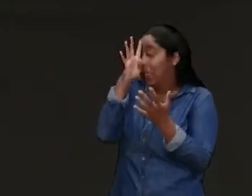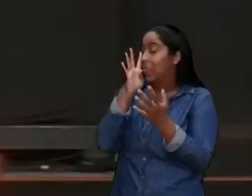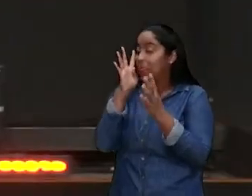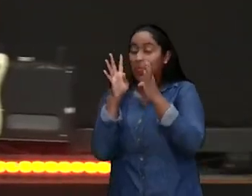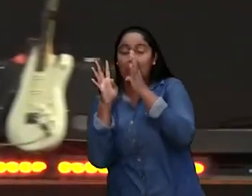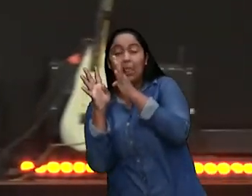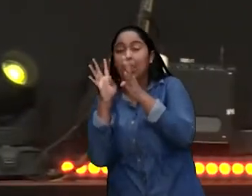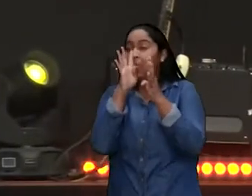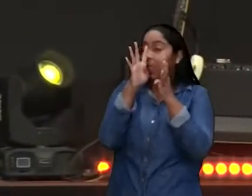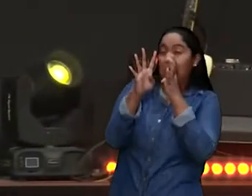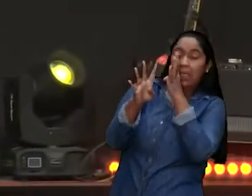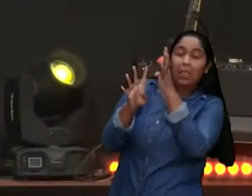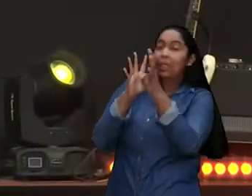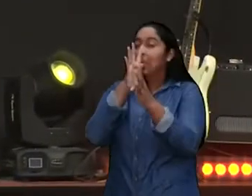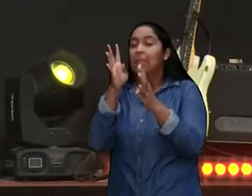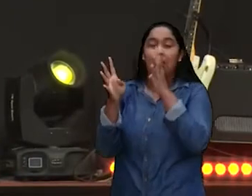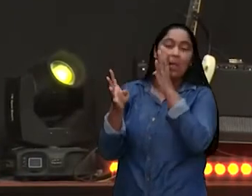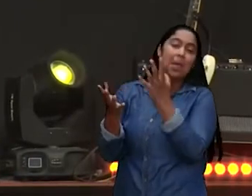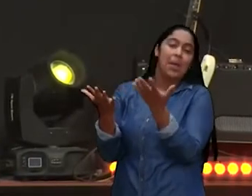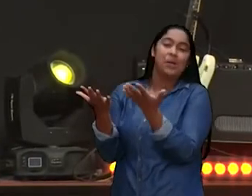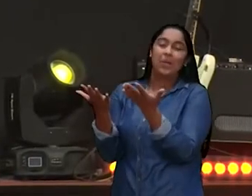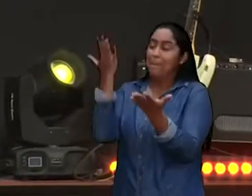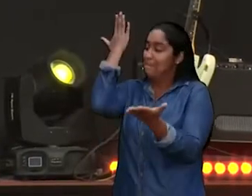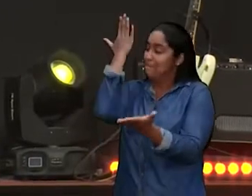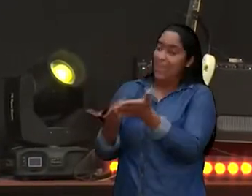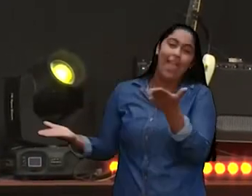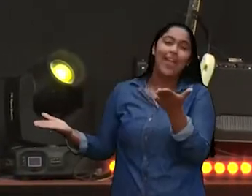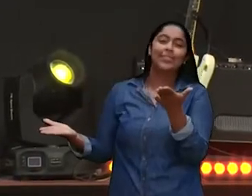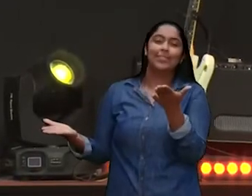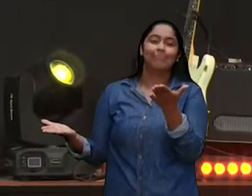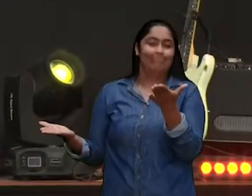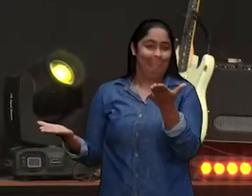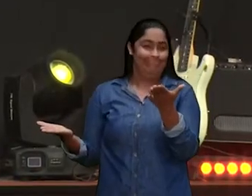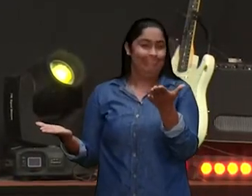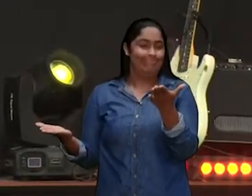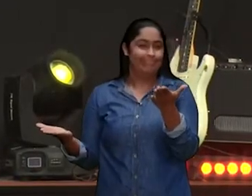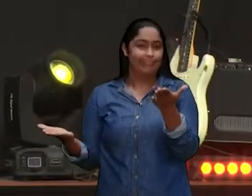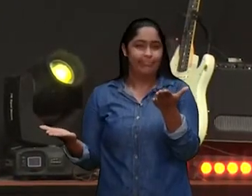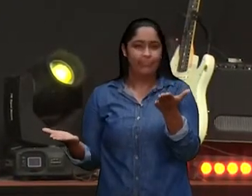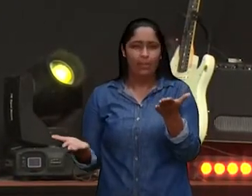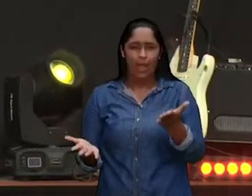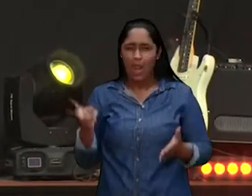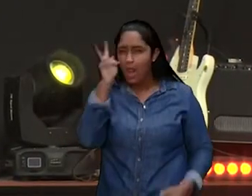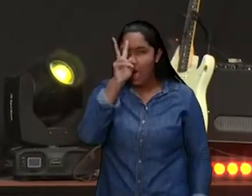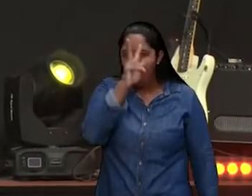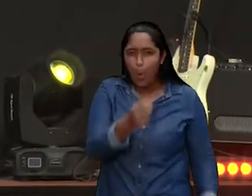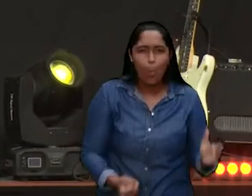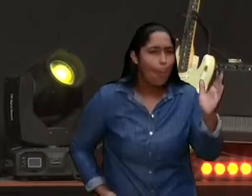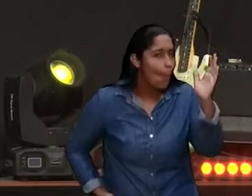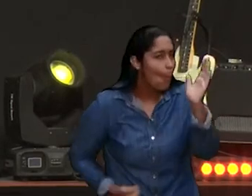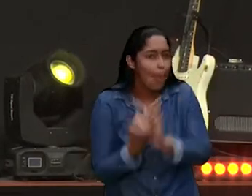se perde e Quantos domingos e saiu daqui assim a área que